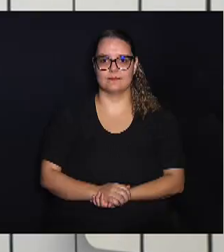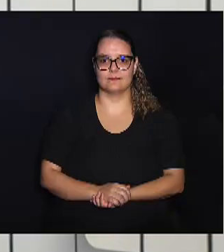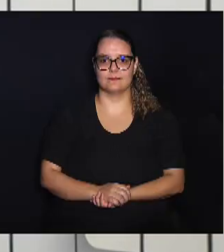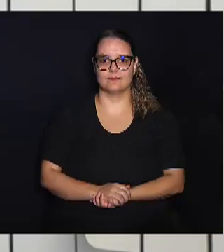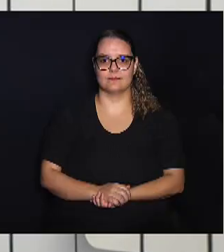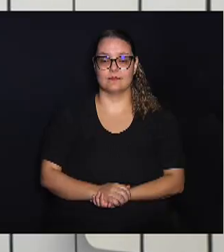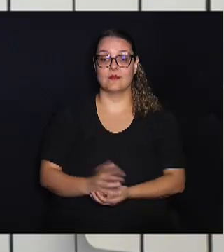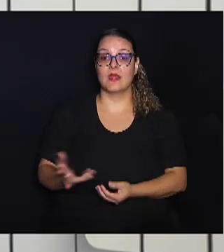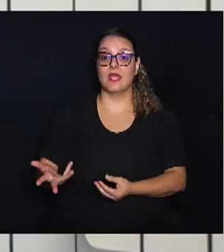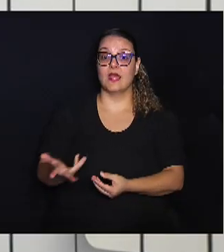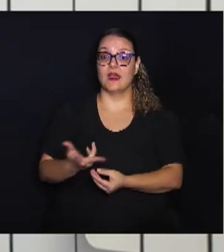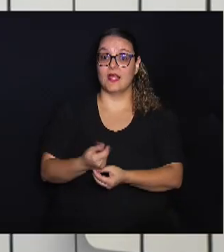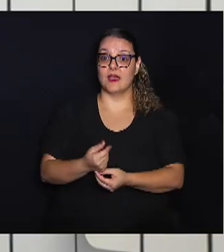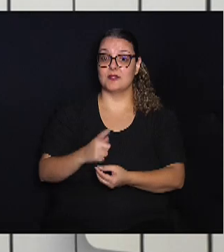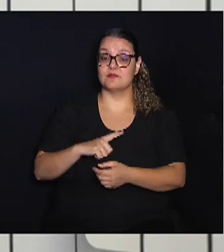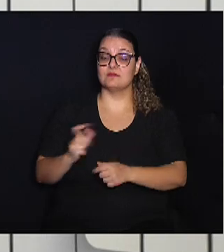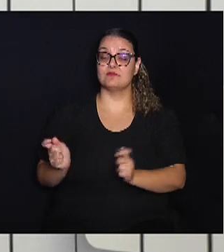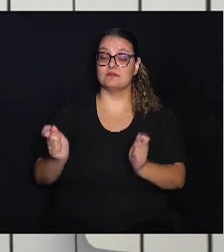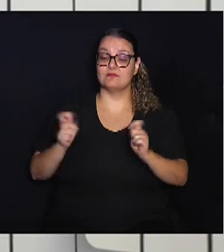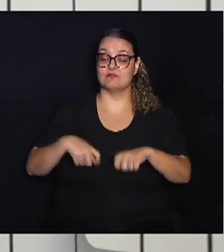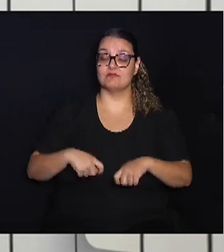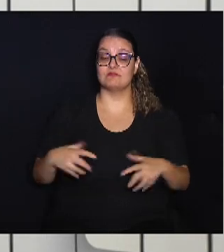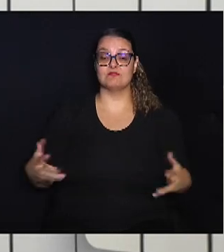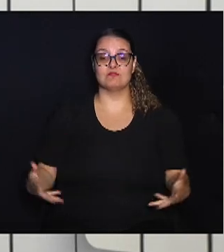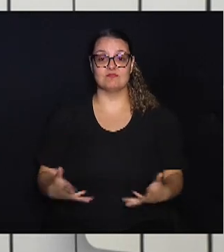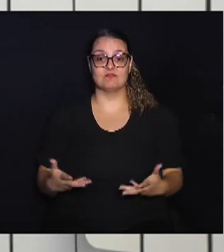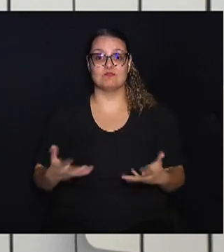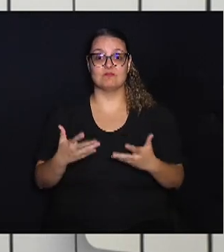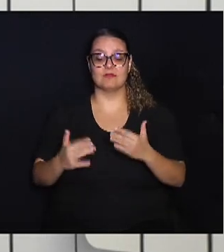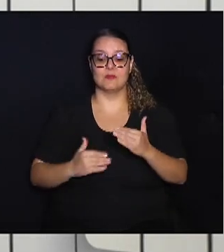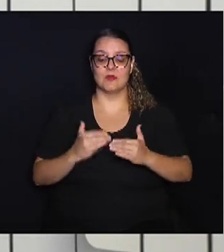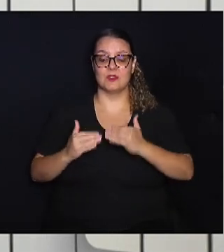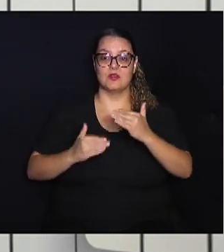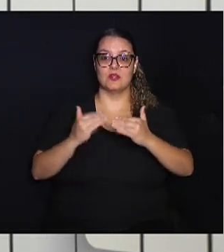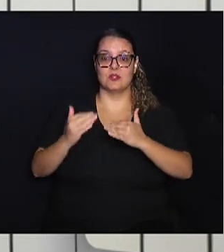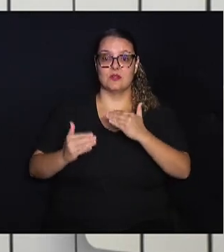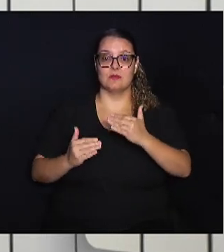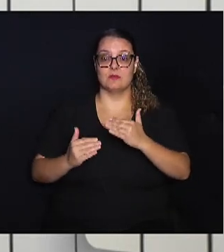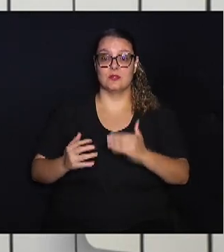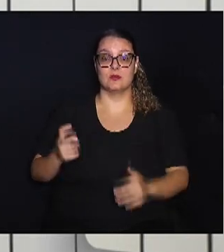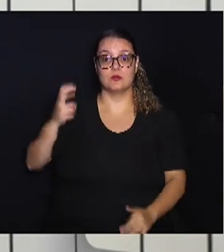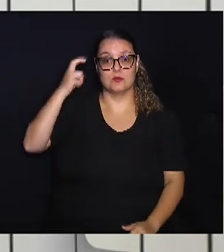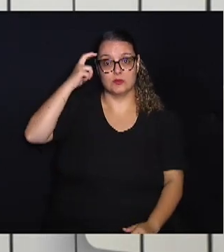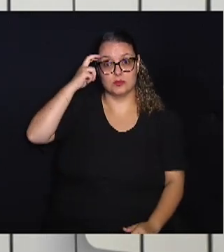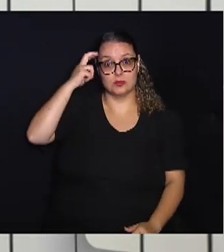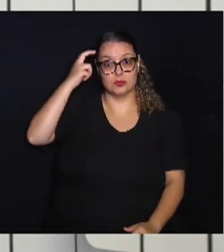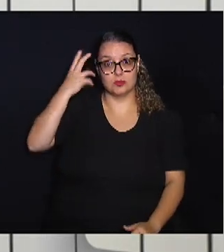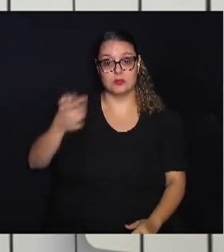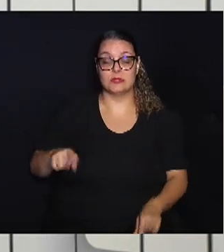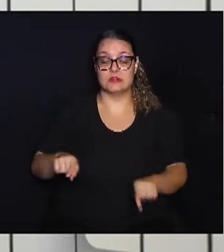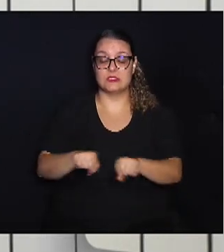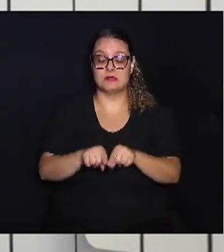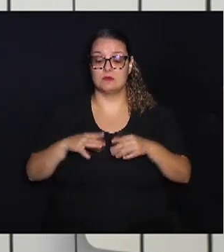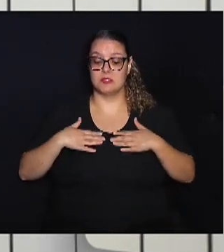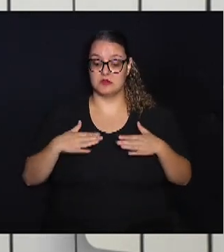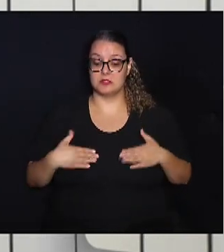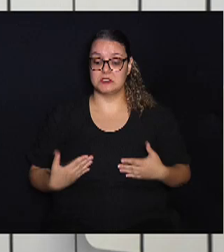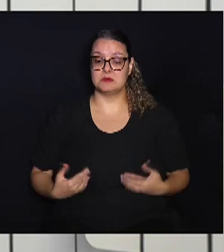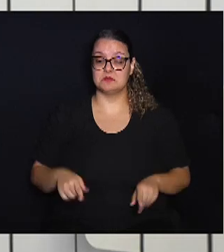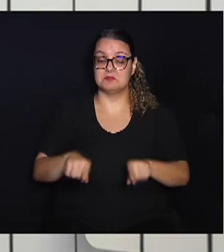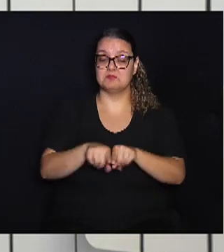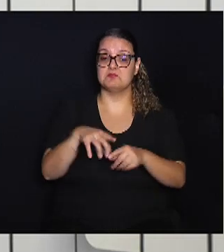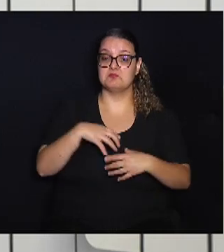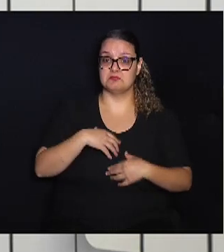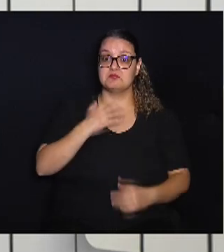A arte tem o potencial de estimular o desenvolvimento intelectual, físico e emocional da